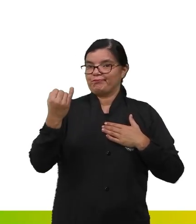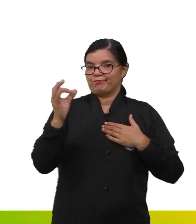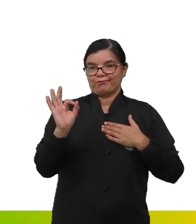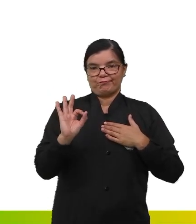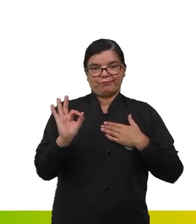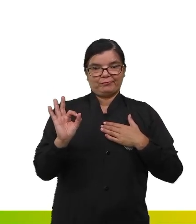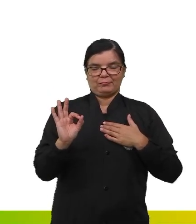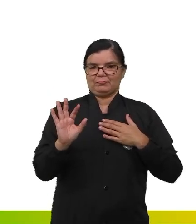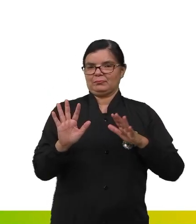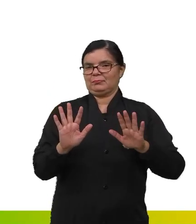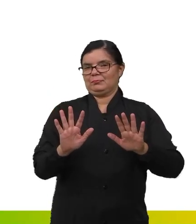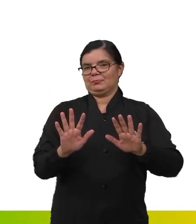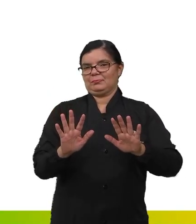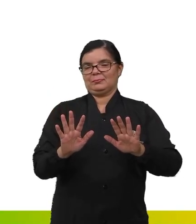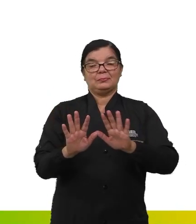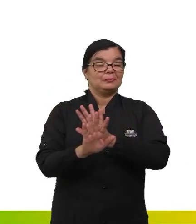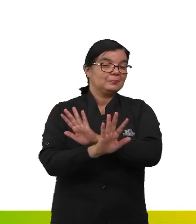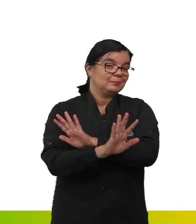irrelevante.